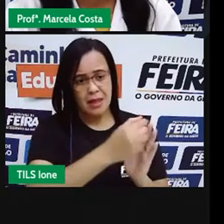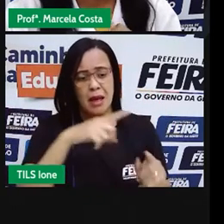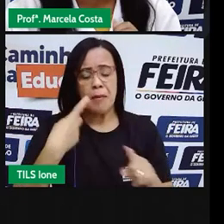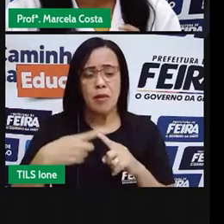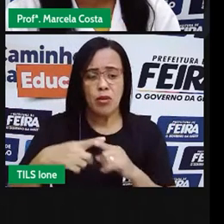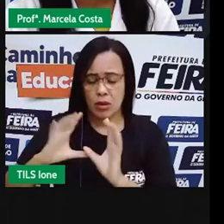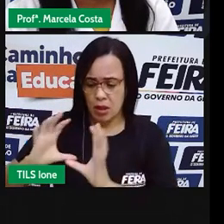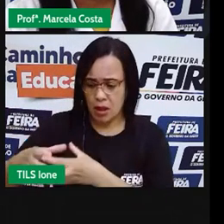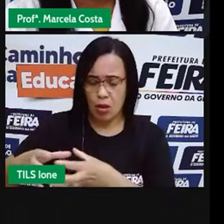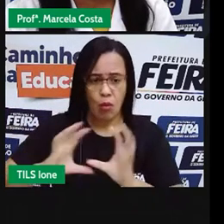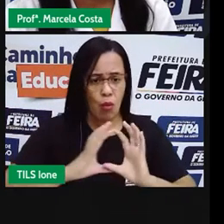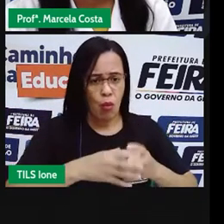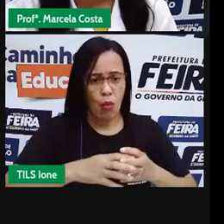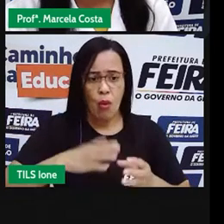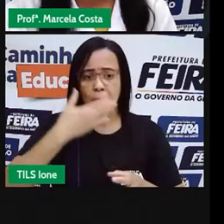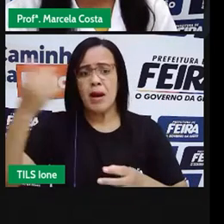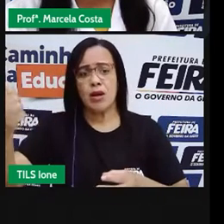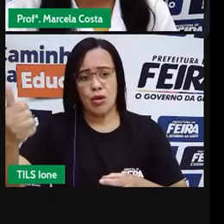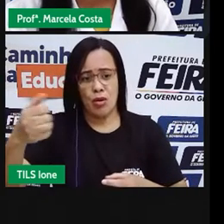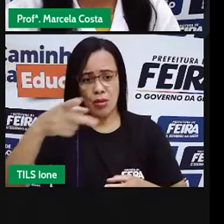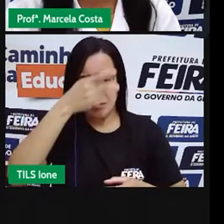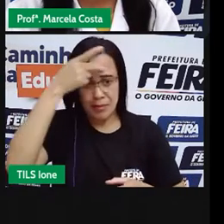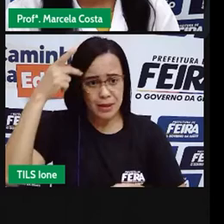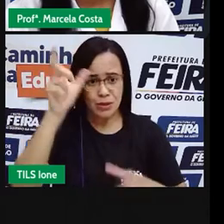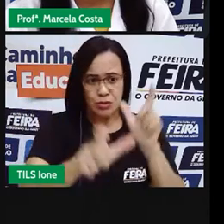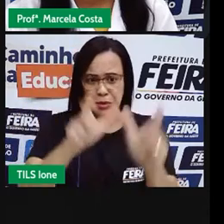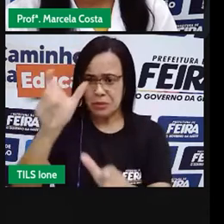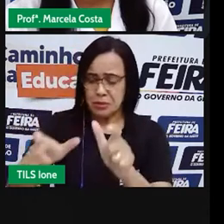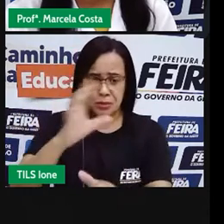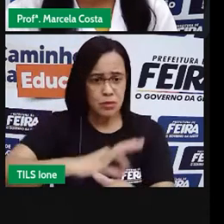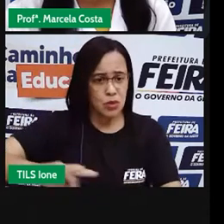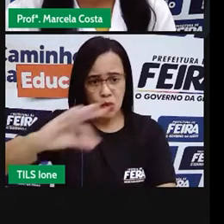pede para organizar a